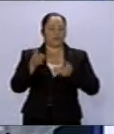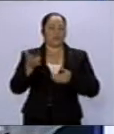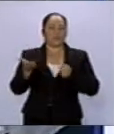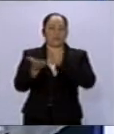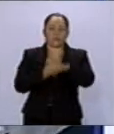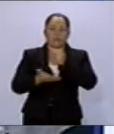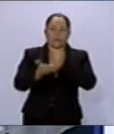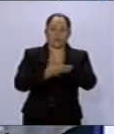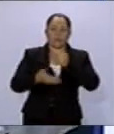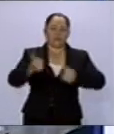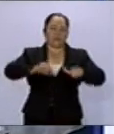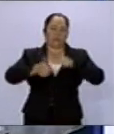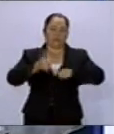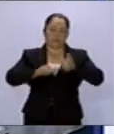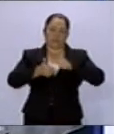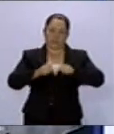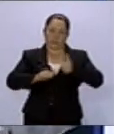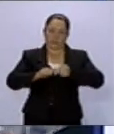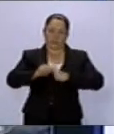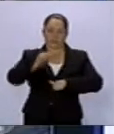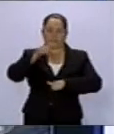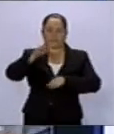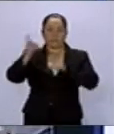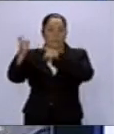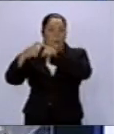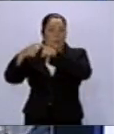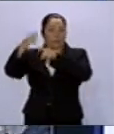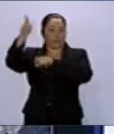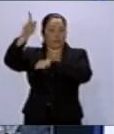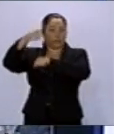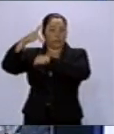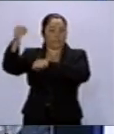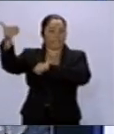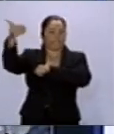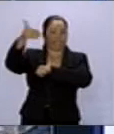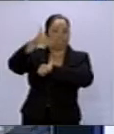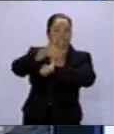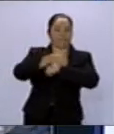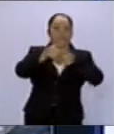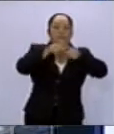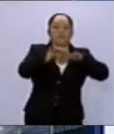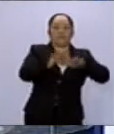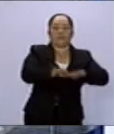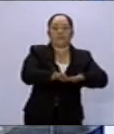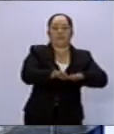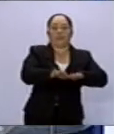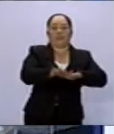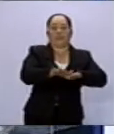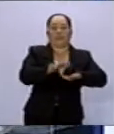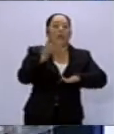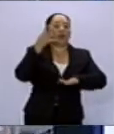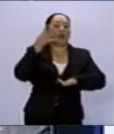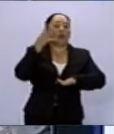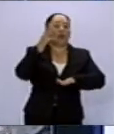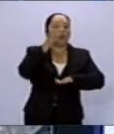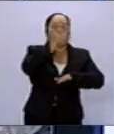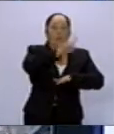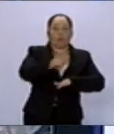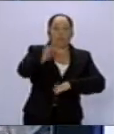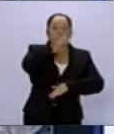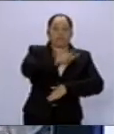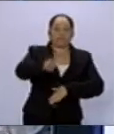avaliação esses médicos ao chegar no território nacional eles ficam quatro semanas sendo avariados e sendo